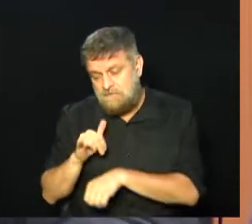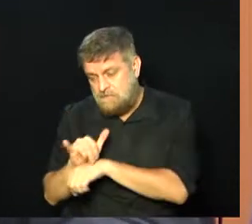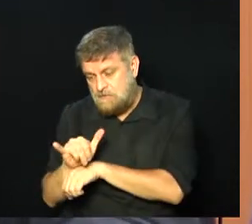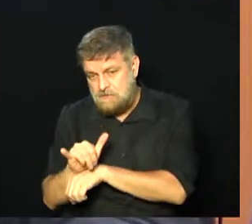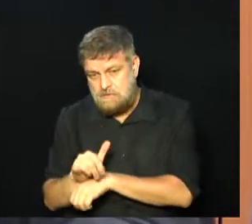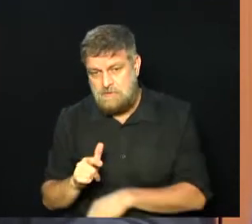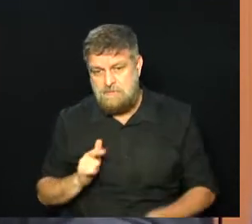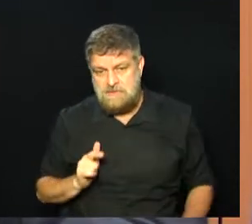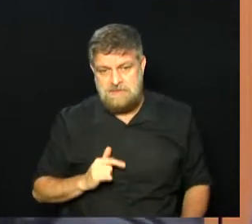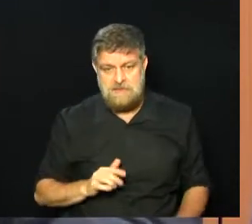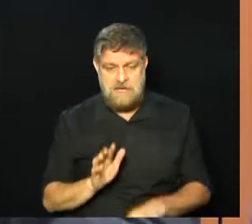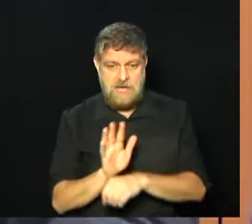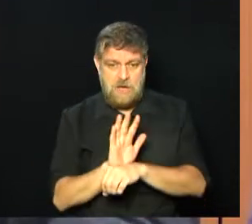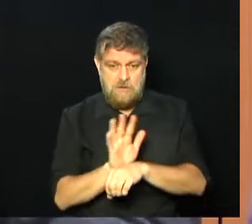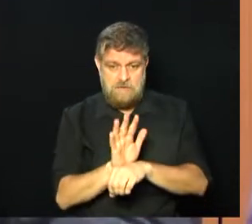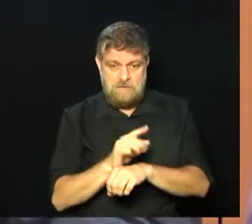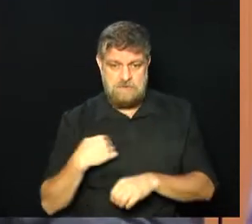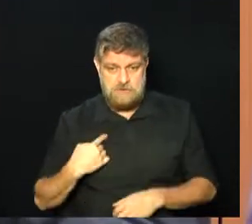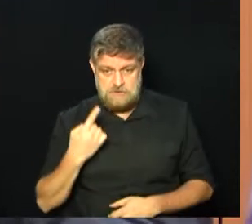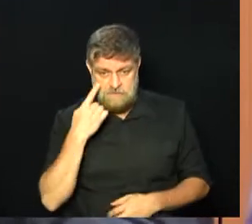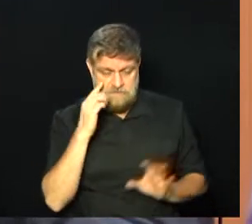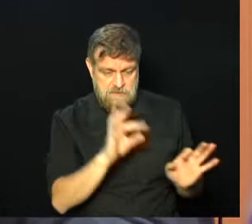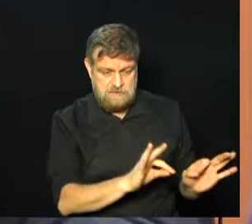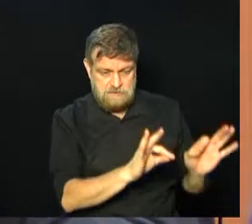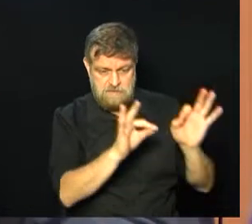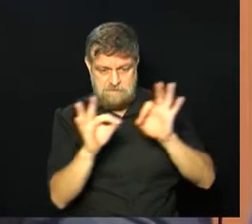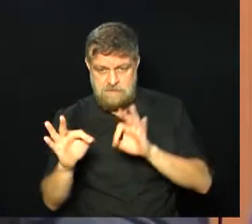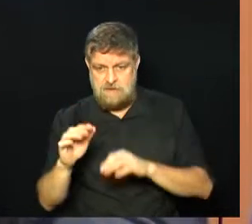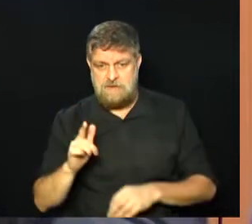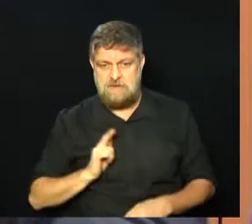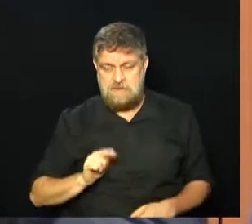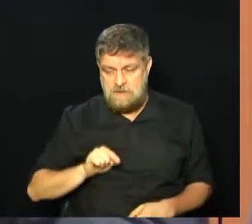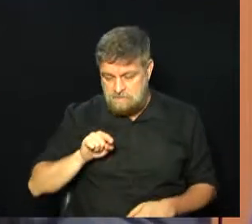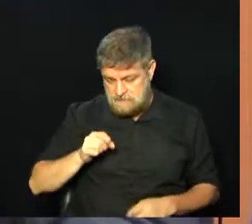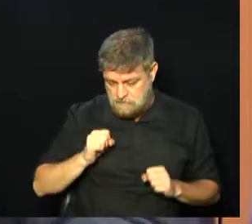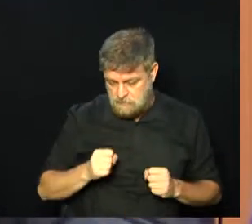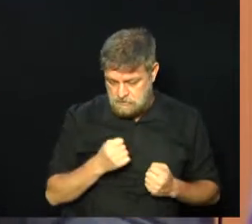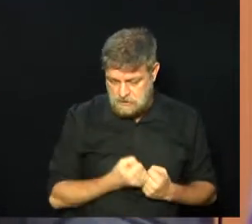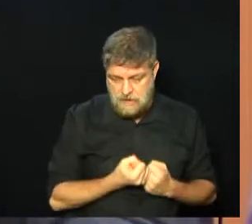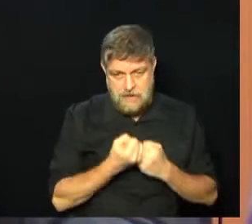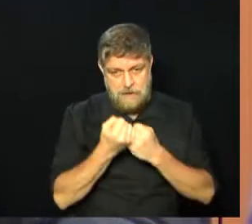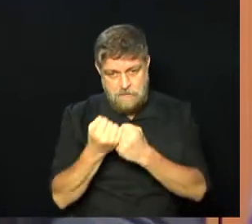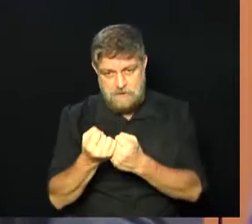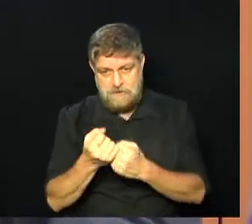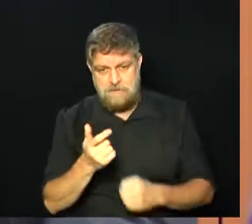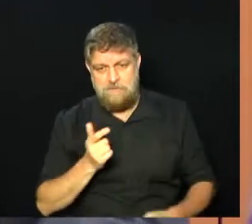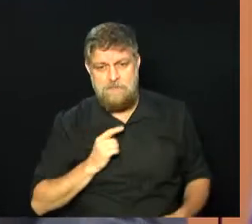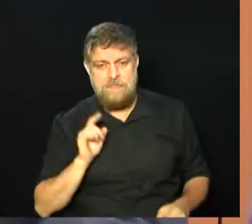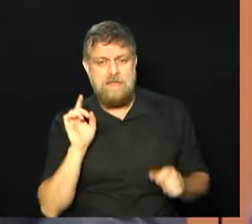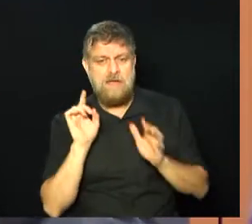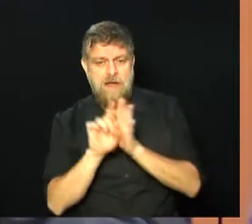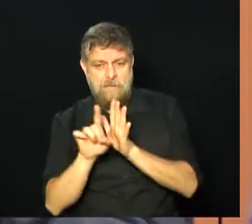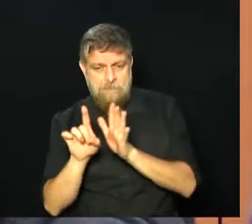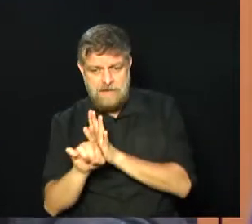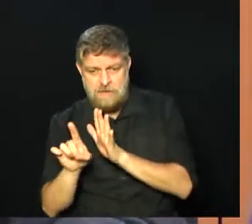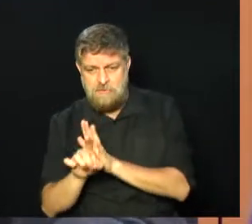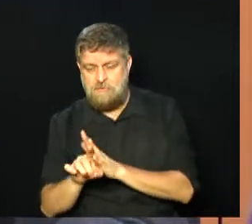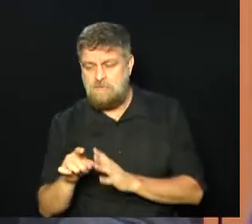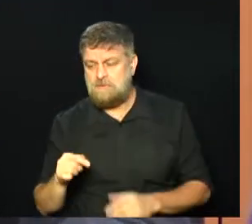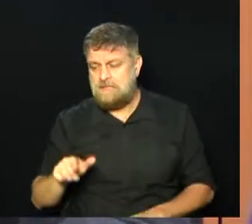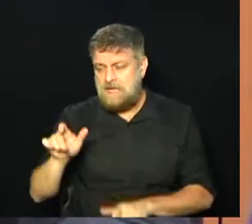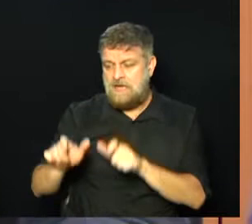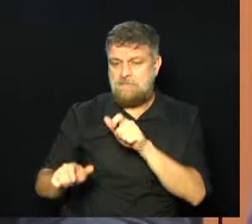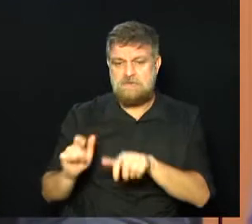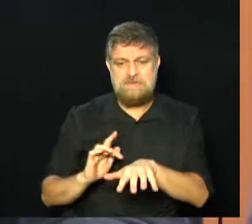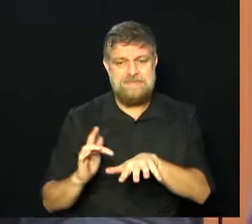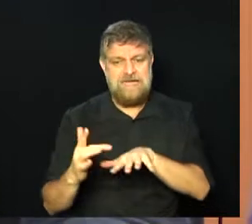ela mande um vídeo para a gente. Então, se vocês puderem dessa forma colaborar, alguns questionamentos das pessoas que nos acompanham